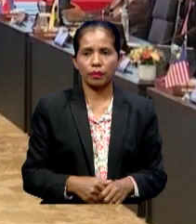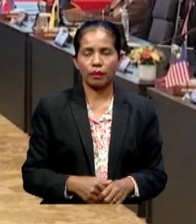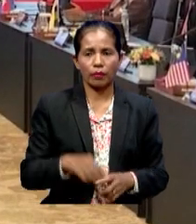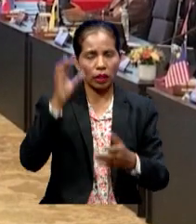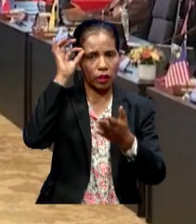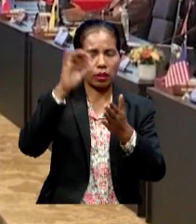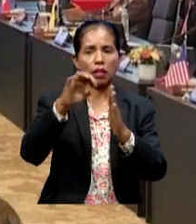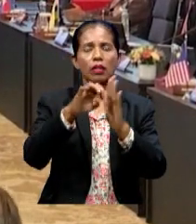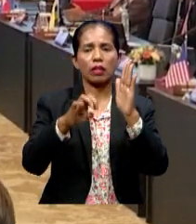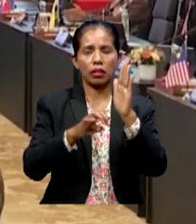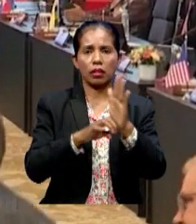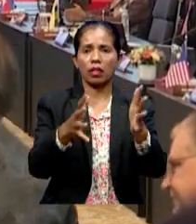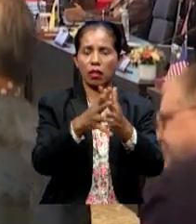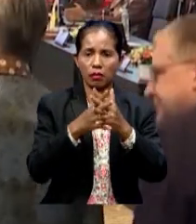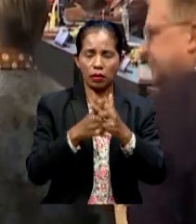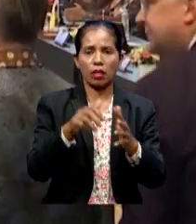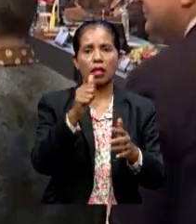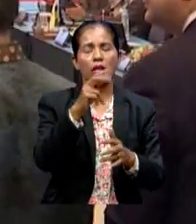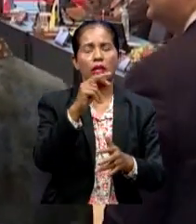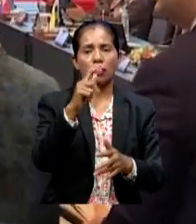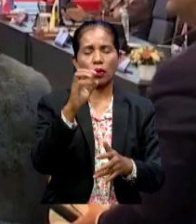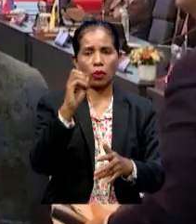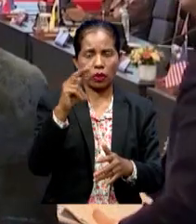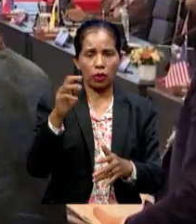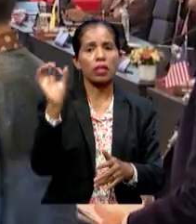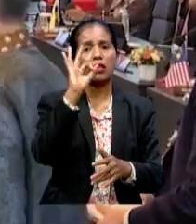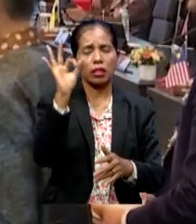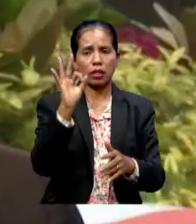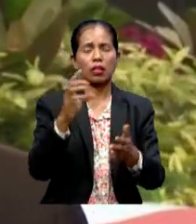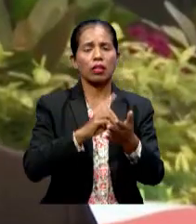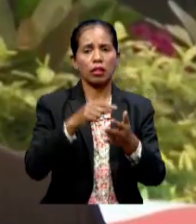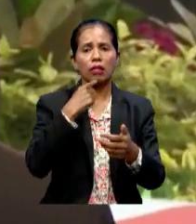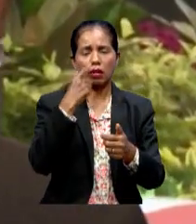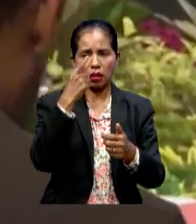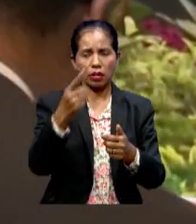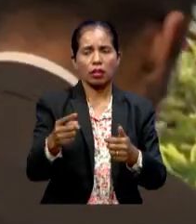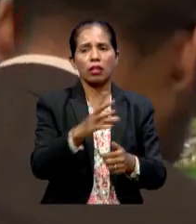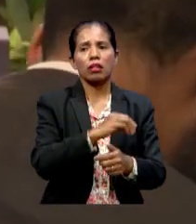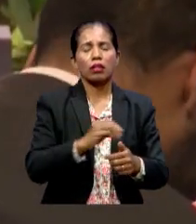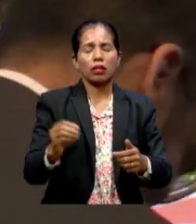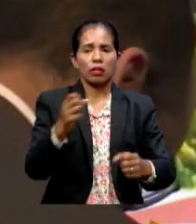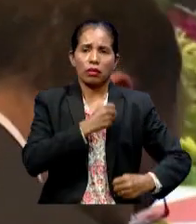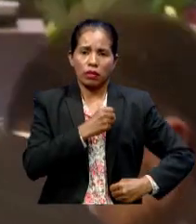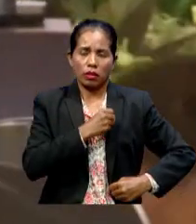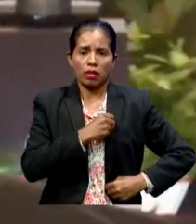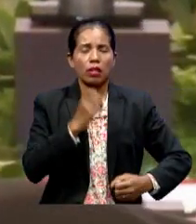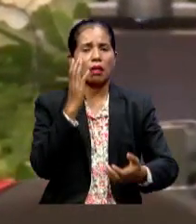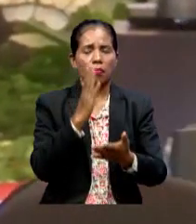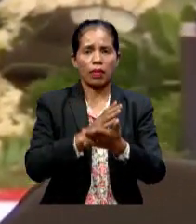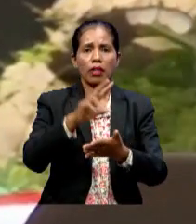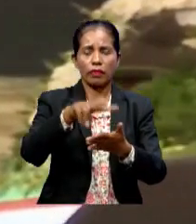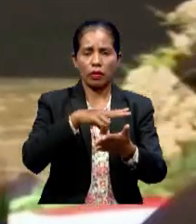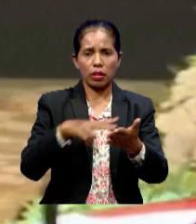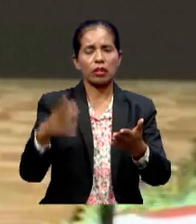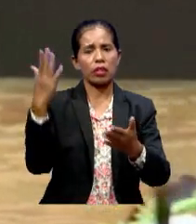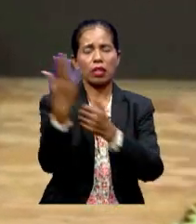Secretário de Estado dos Estados Unidos da América, Antony Blinken, e sexta-feira, Nihateten, regime militar Myanmar, tem que rapar a violência e a